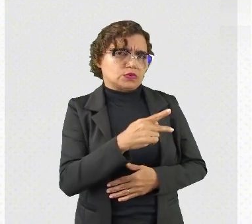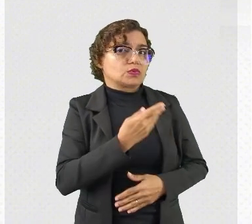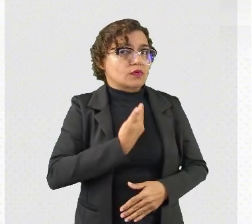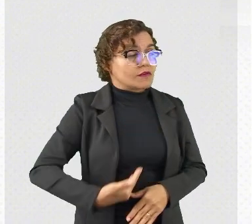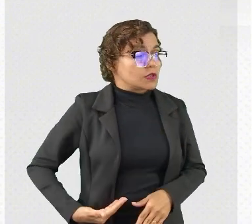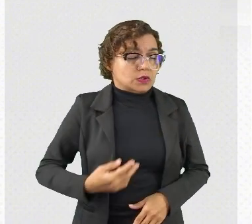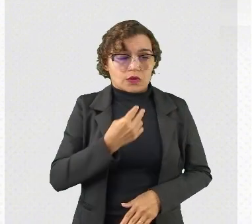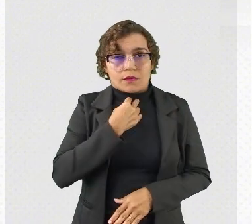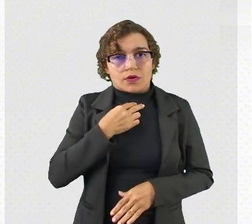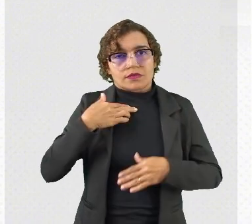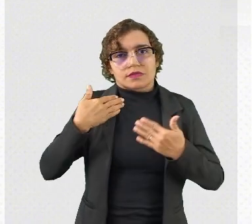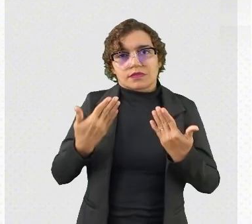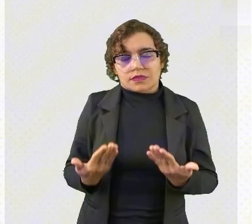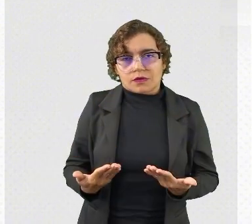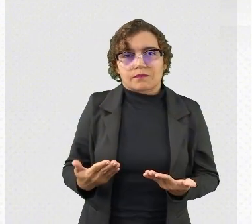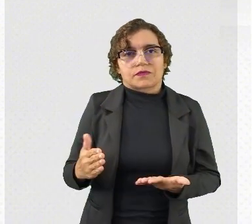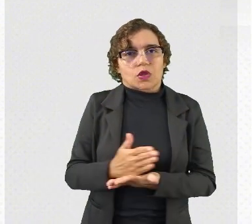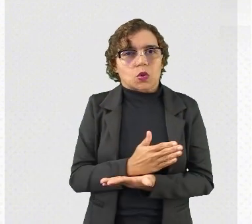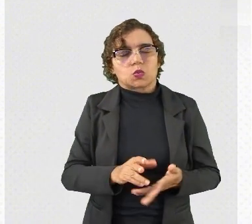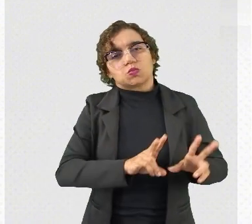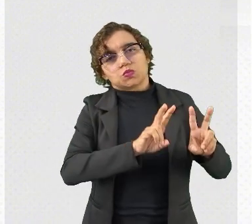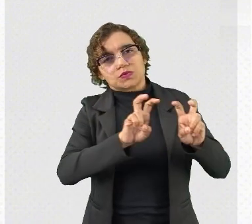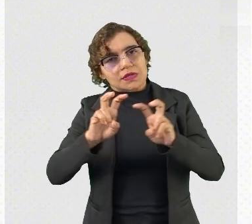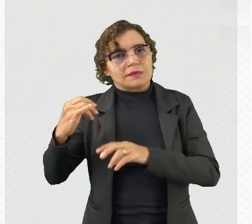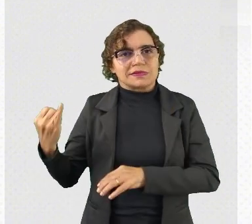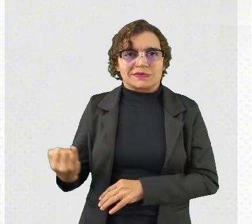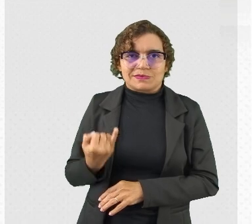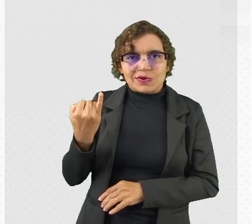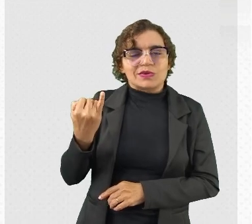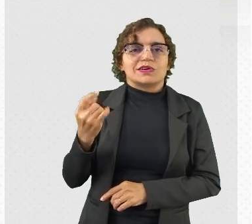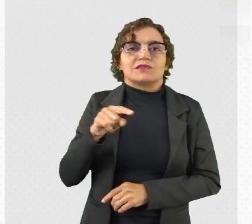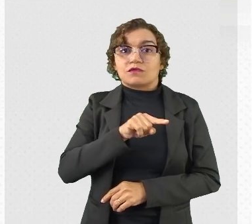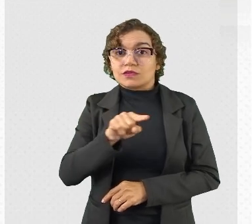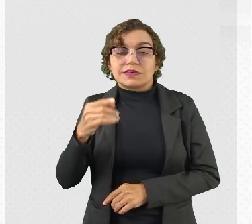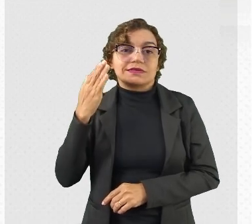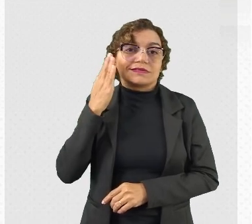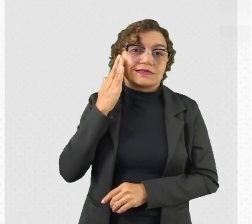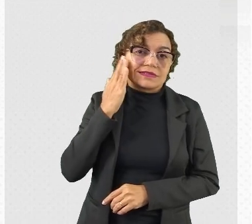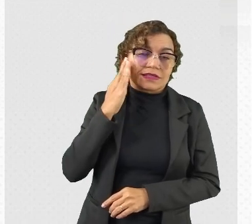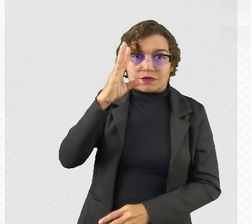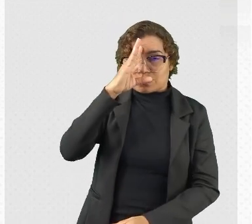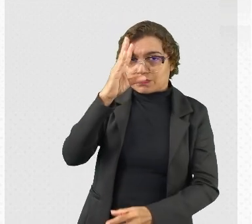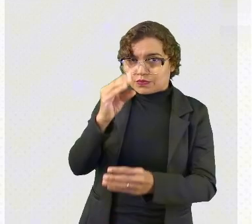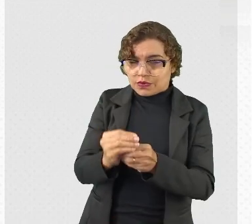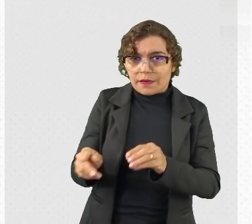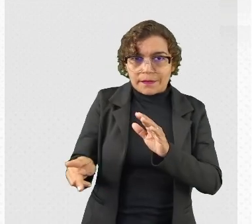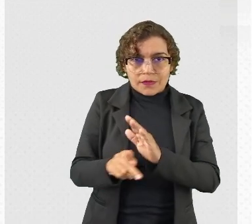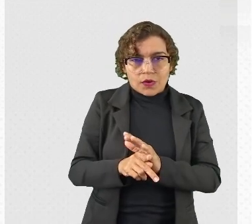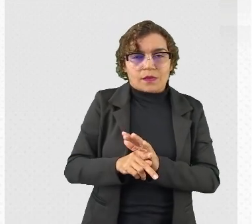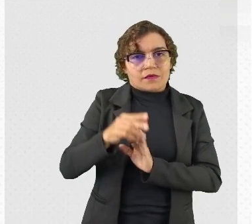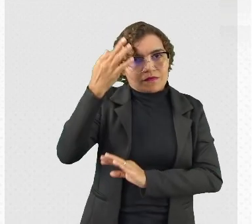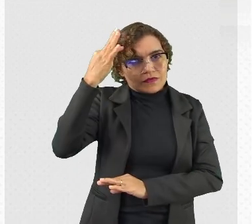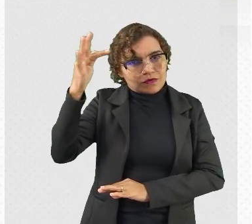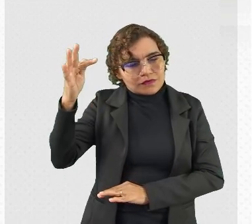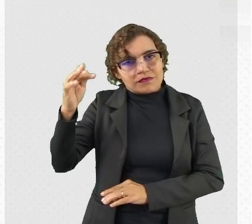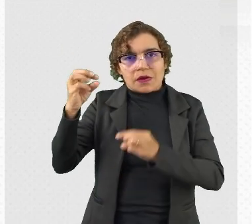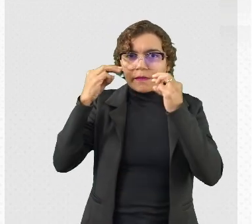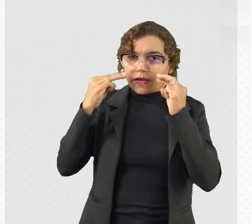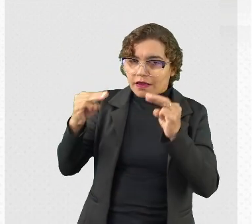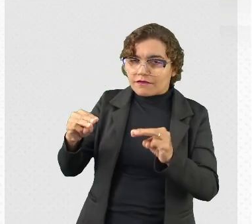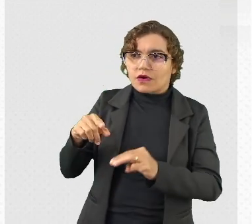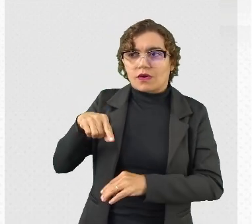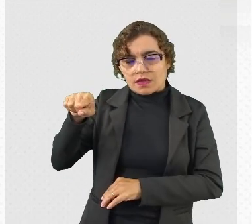governo. Então, pessoal, aqui são alguns temas fundamentais para vocês compreenderem a filosofia do Maquiavel, bem como o contexto no qual